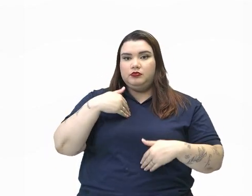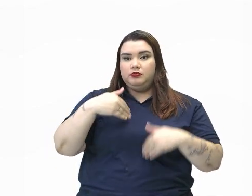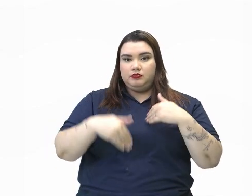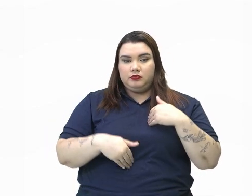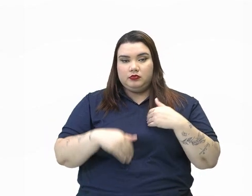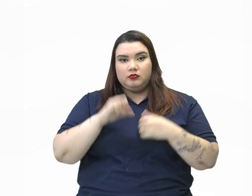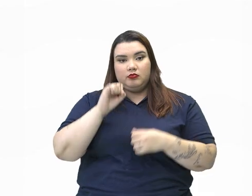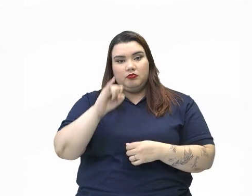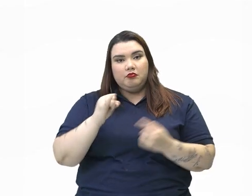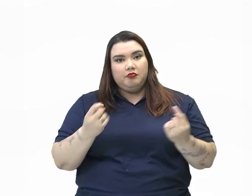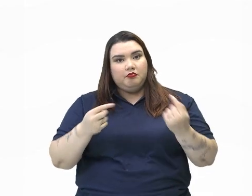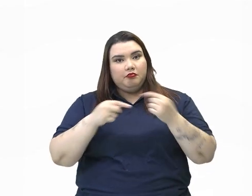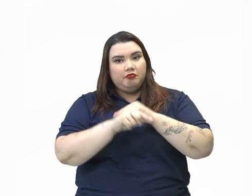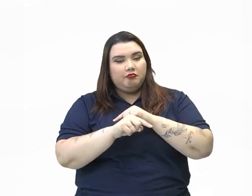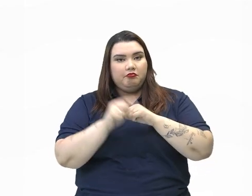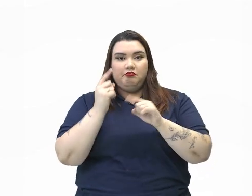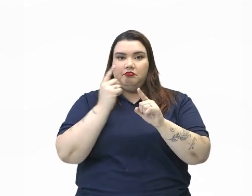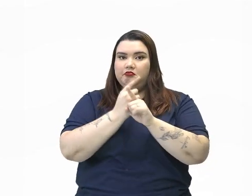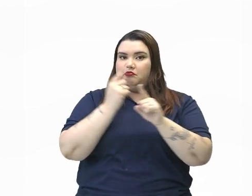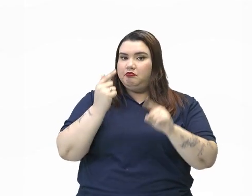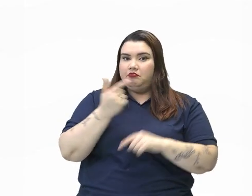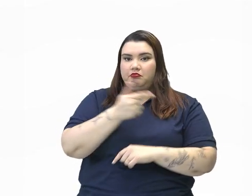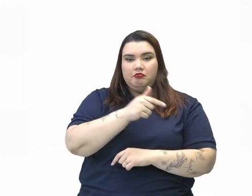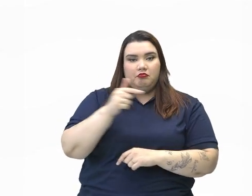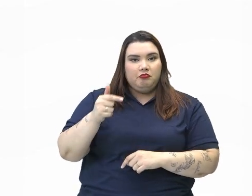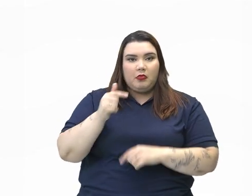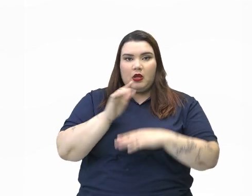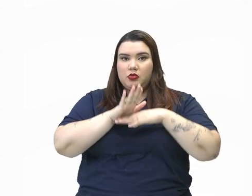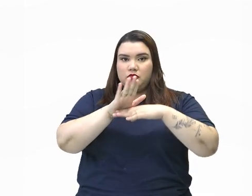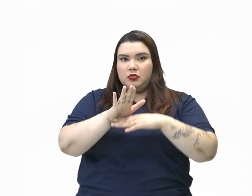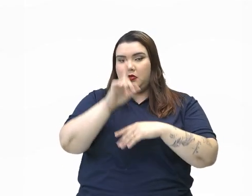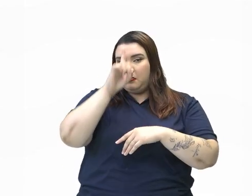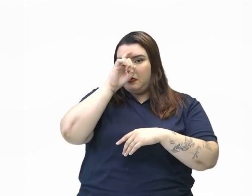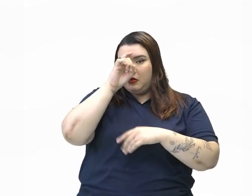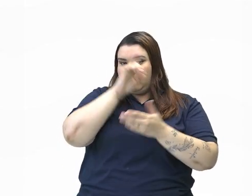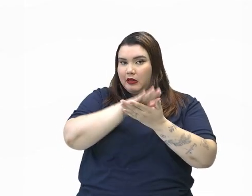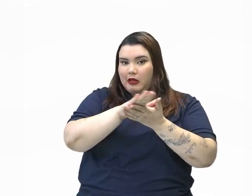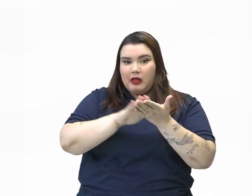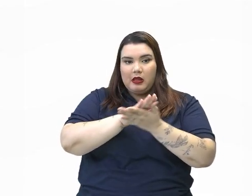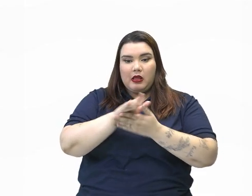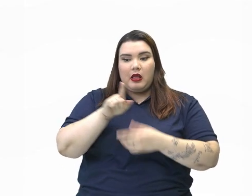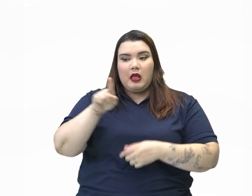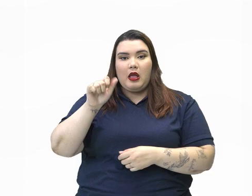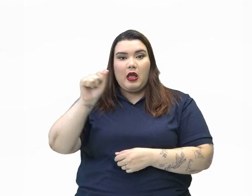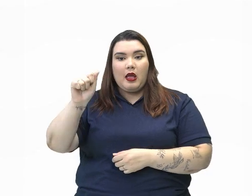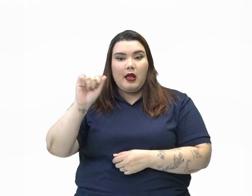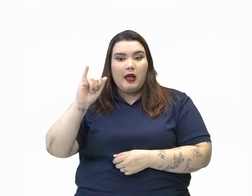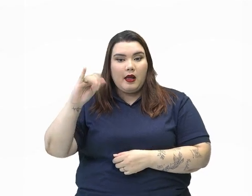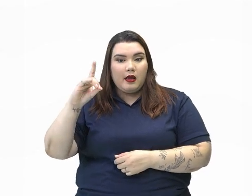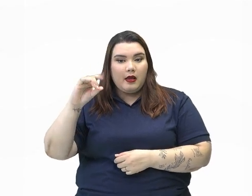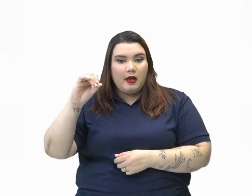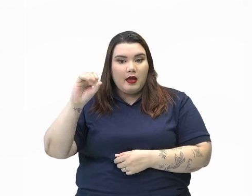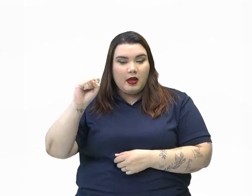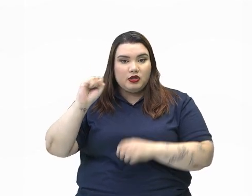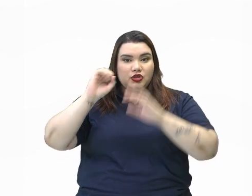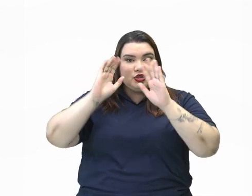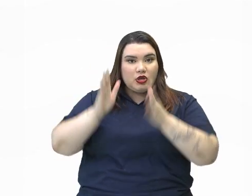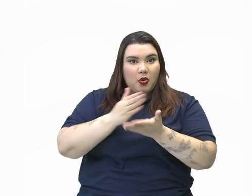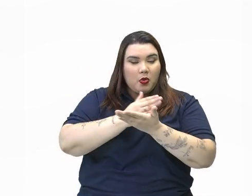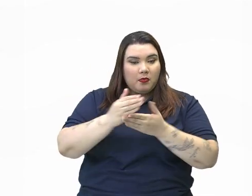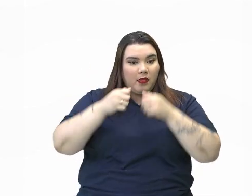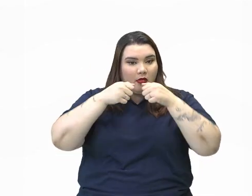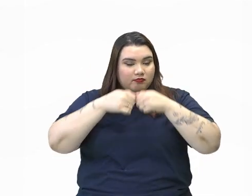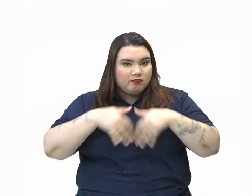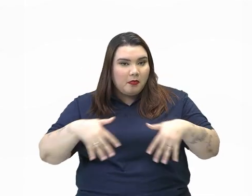Do contrário, se ela não detecta, se ela não vai atrás de ajuda médica, a AIDS, que é a síndrome já instalada,